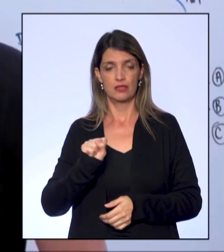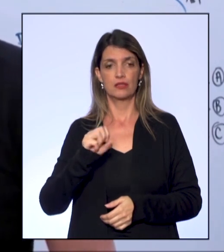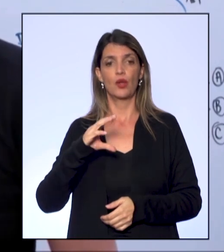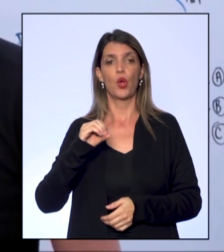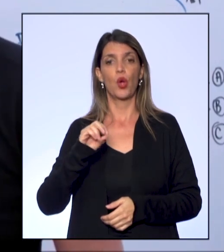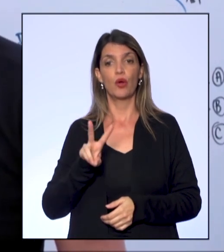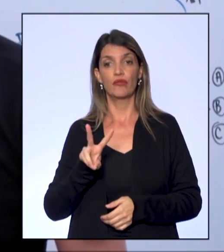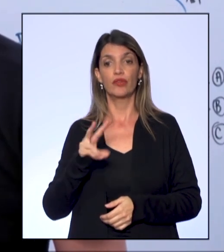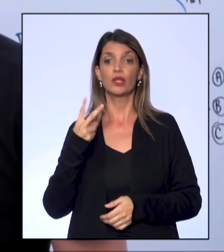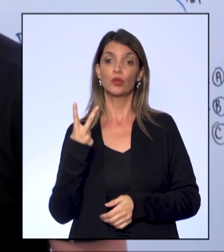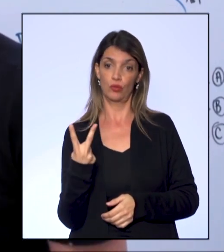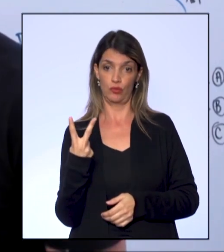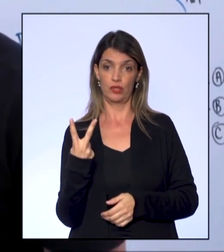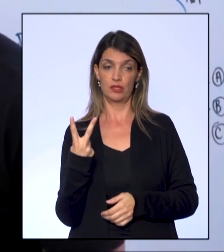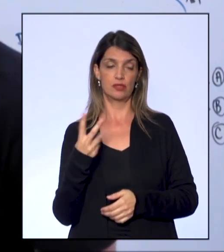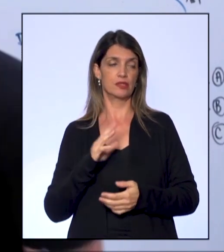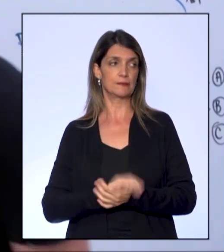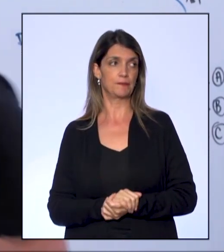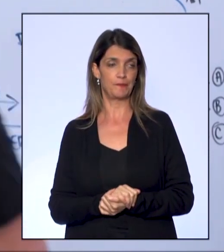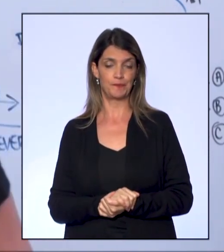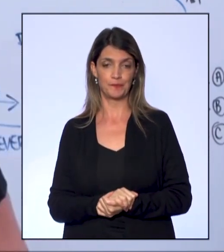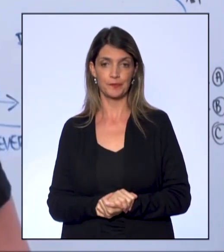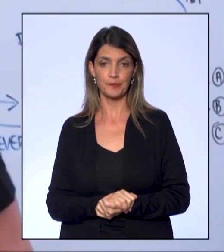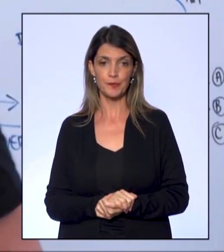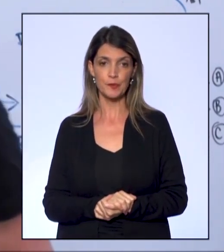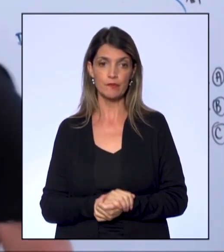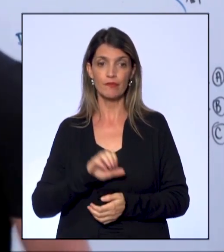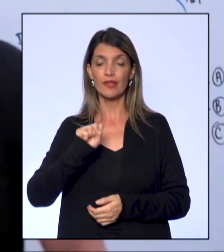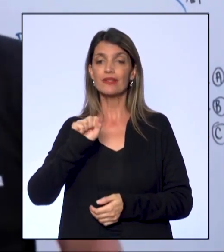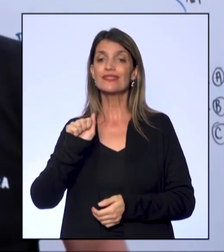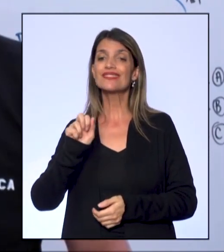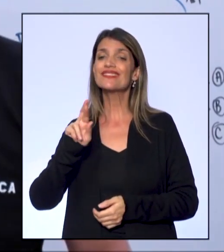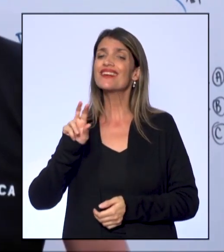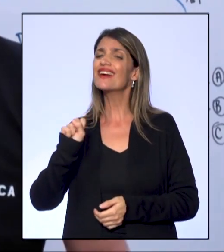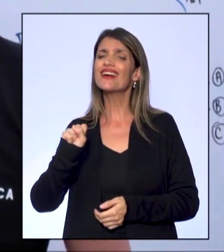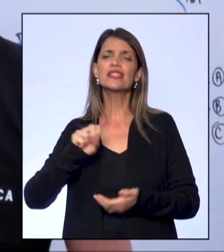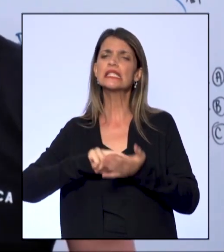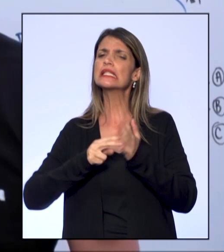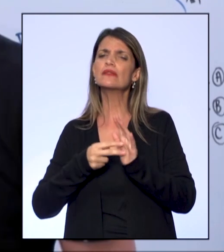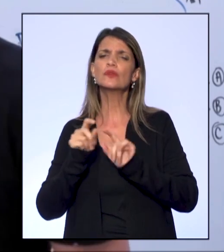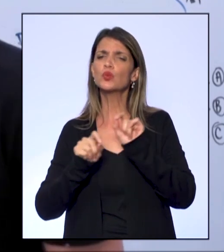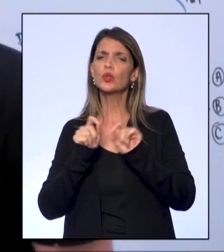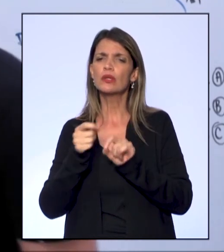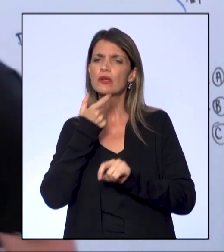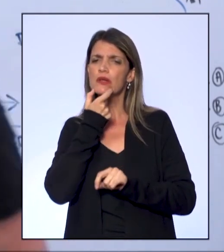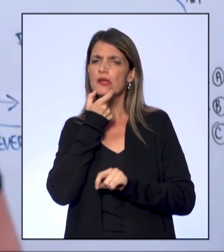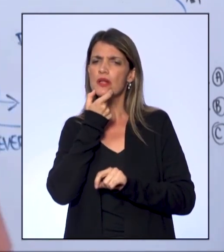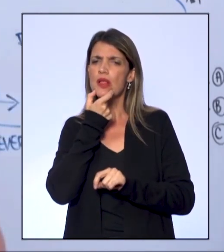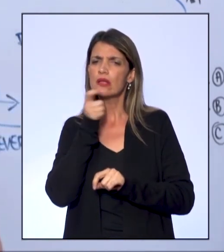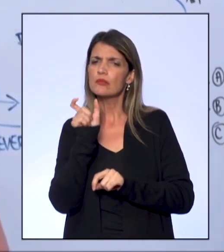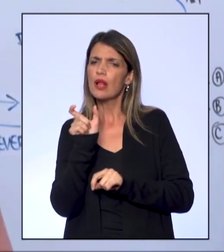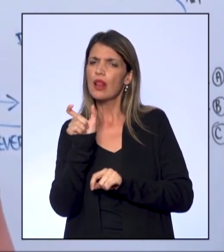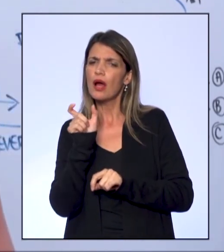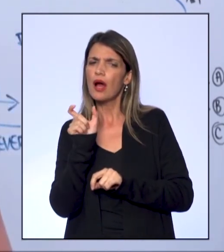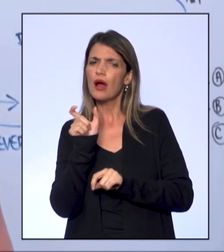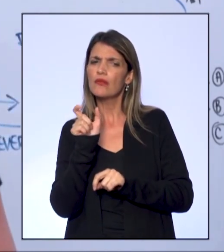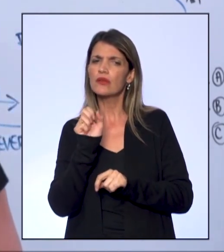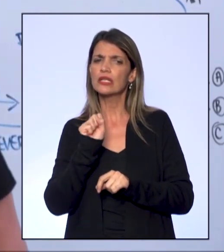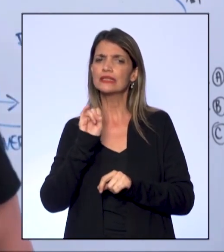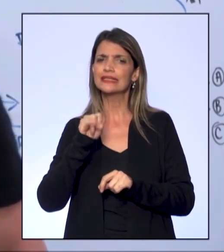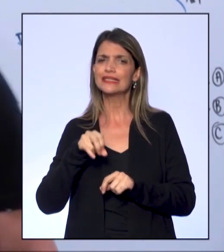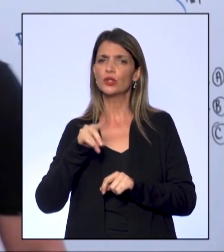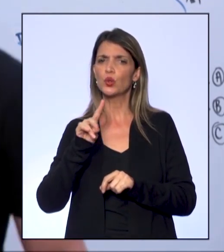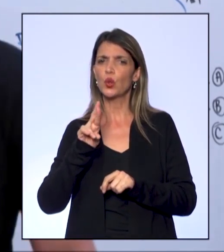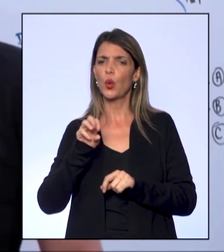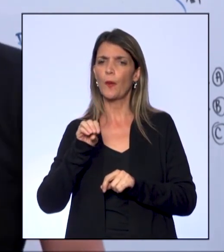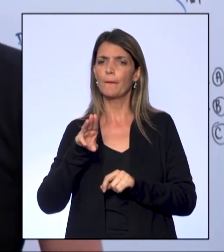SARS-CoV-2, segunda geração, tá? SARS, na verdade, vem do inglês, que quer dizer a síndrome